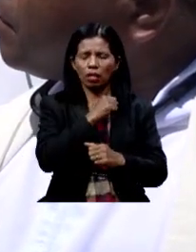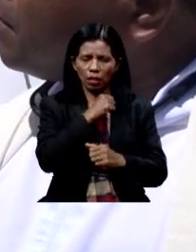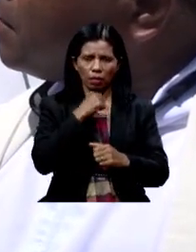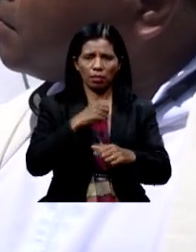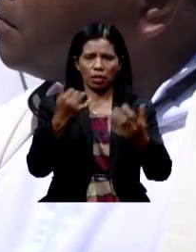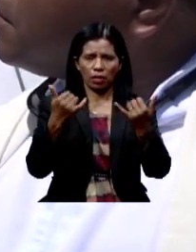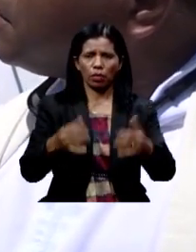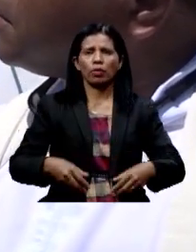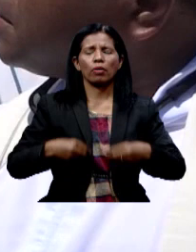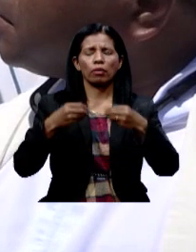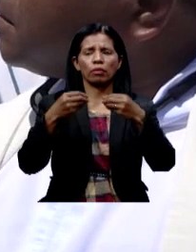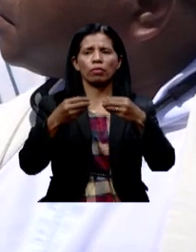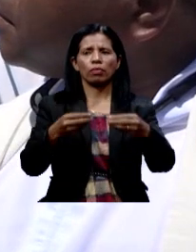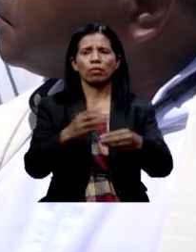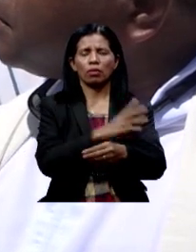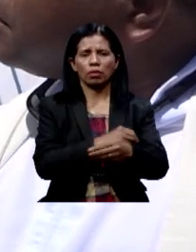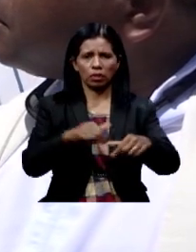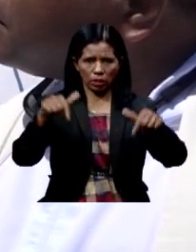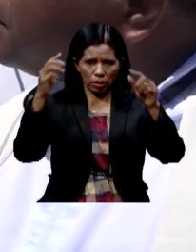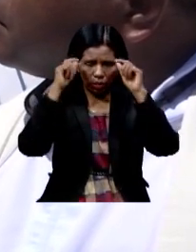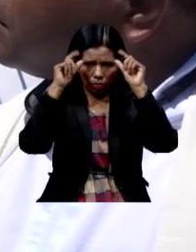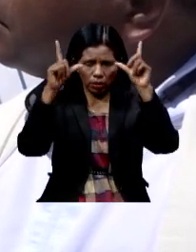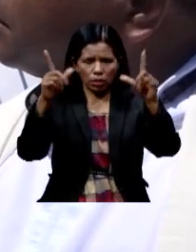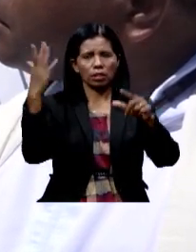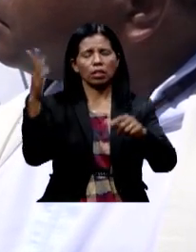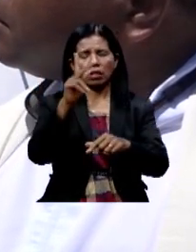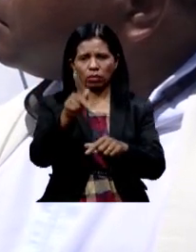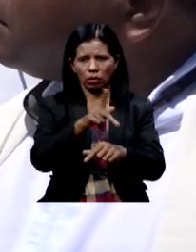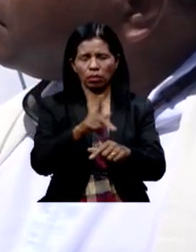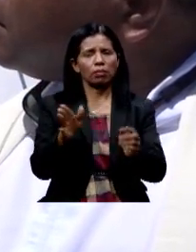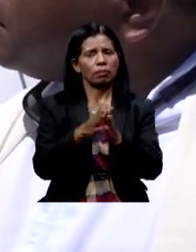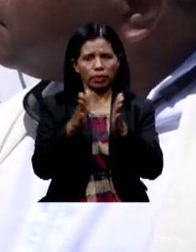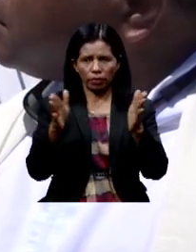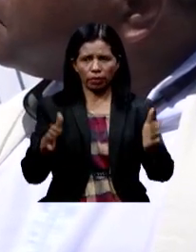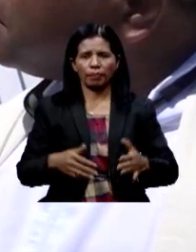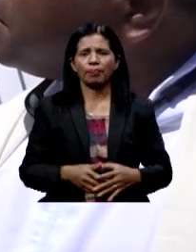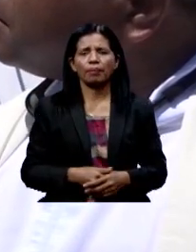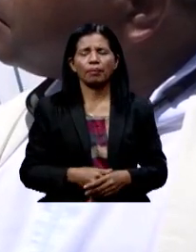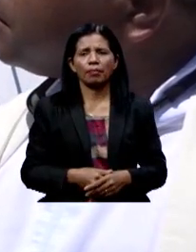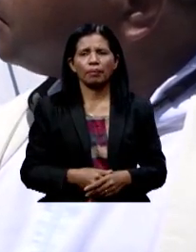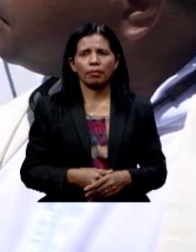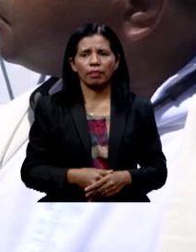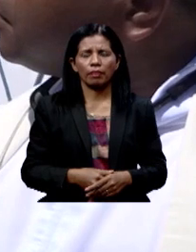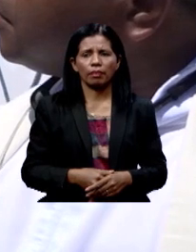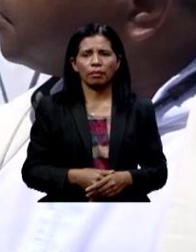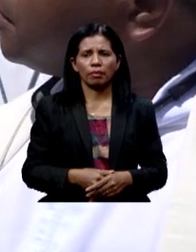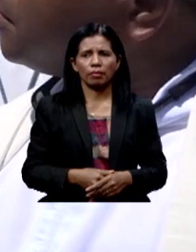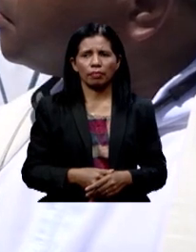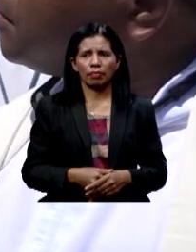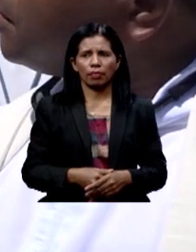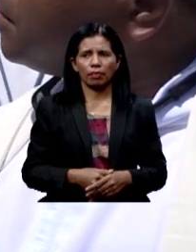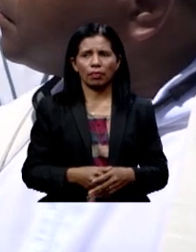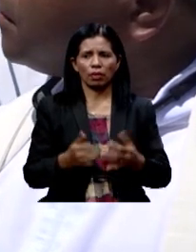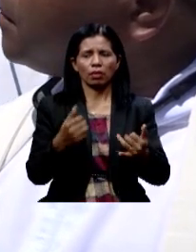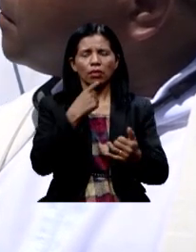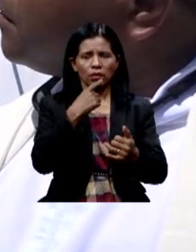prestar assistência religiosa em Timor-Leste. Não, depois a circunstância não permitiu. Fiquei com